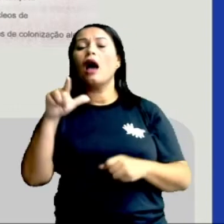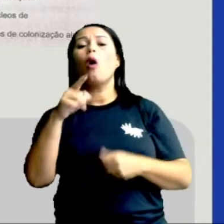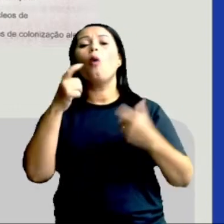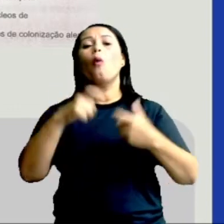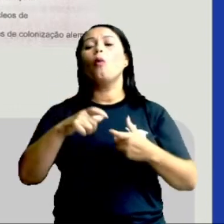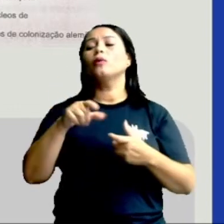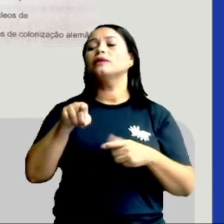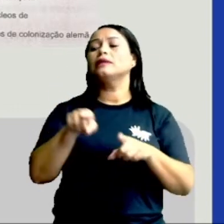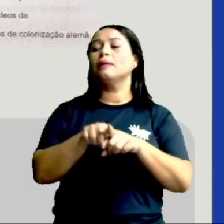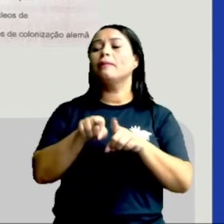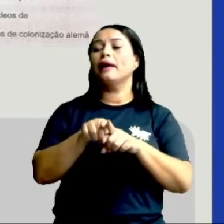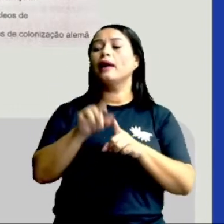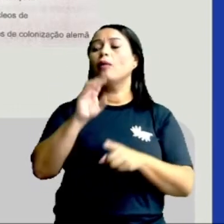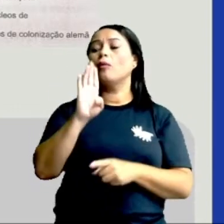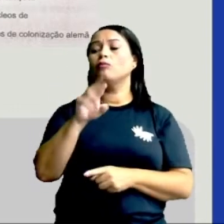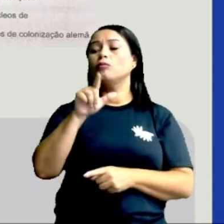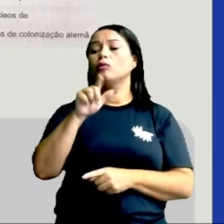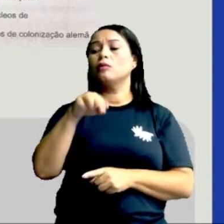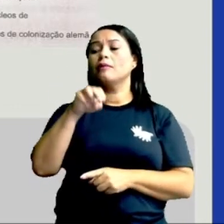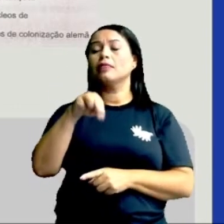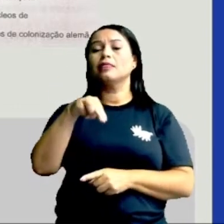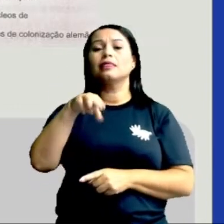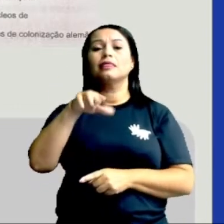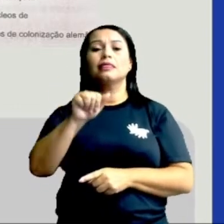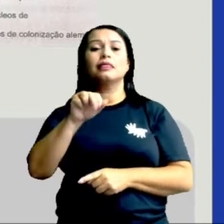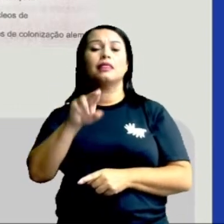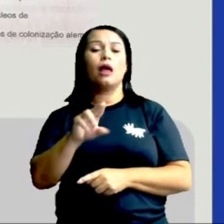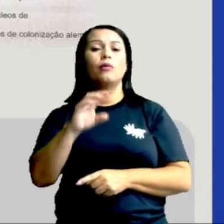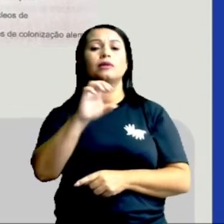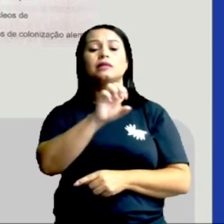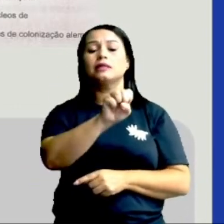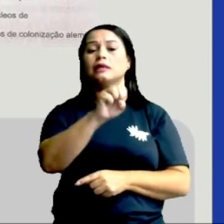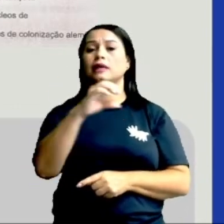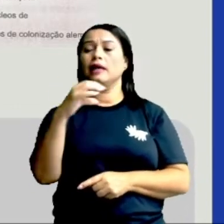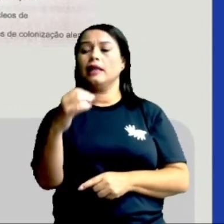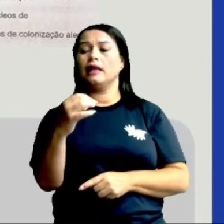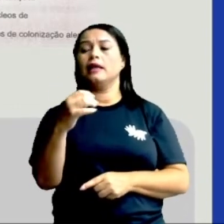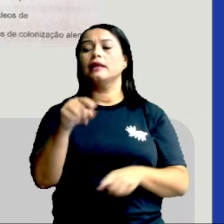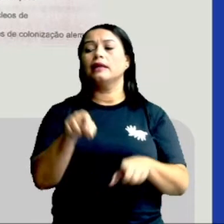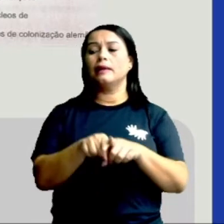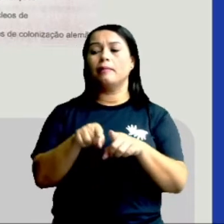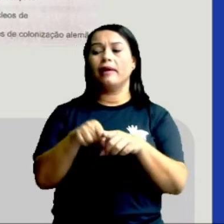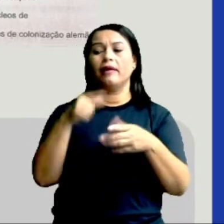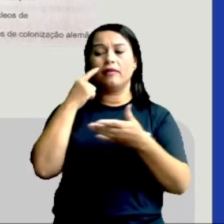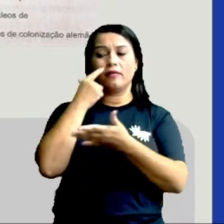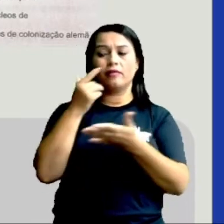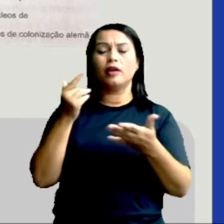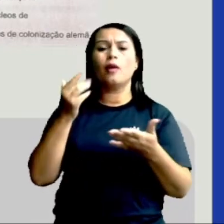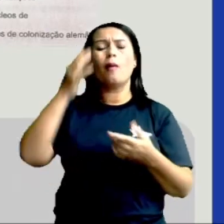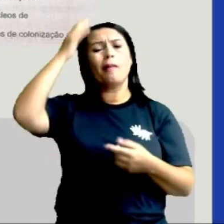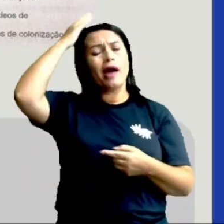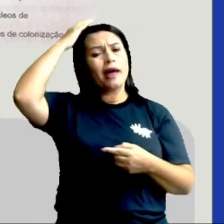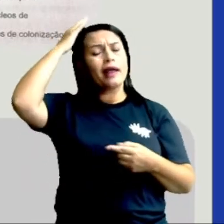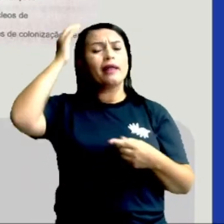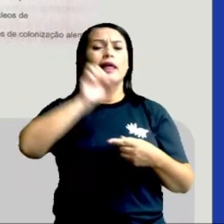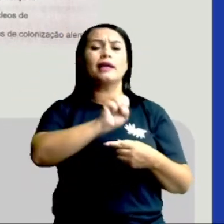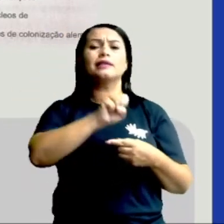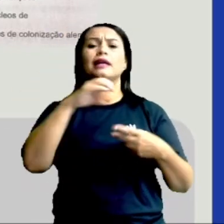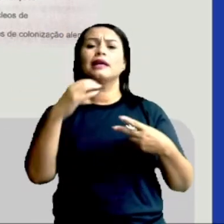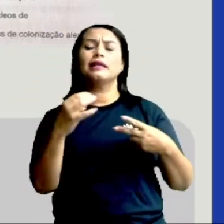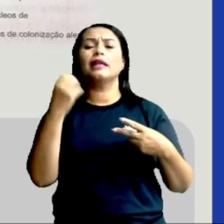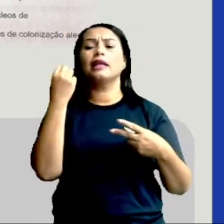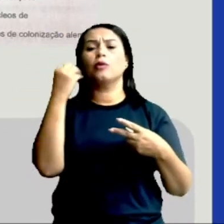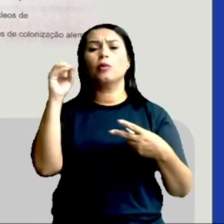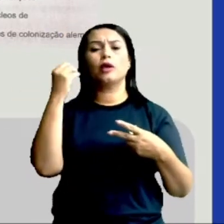mapa também é a localização desses imigrantes alemães. Percebam aí que é Paraná, Santa Catarina, Rio Grande